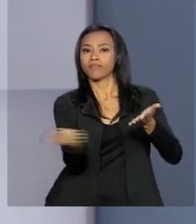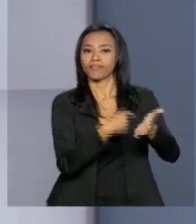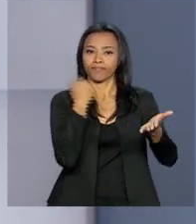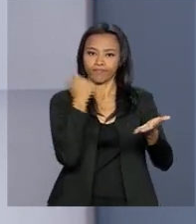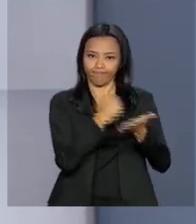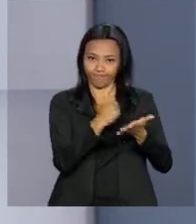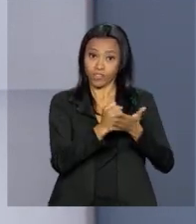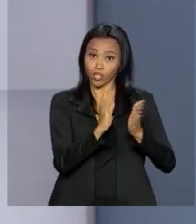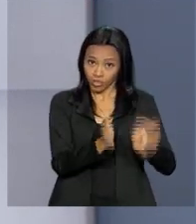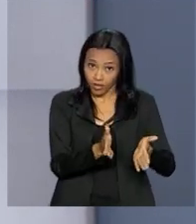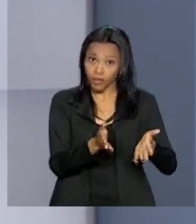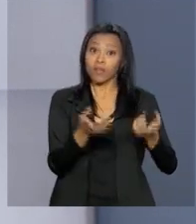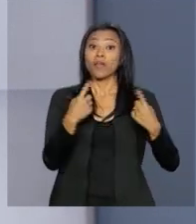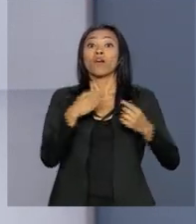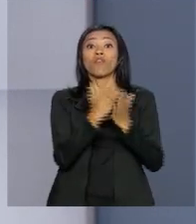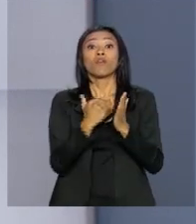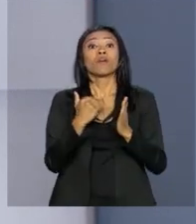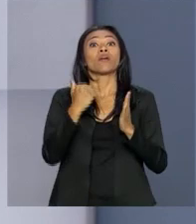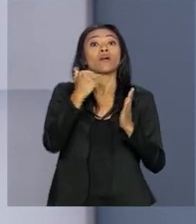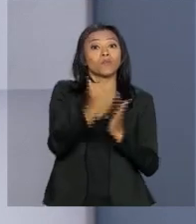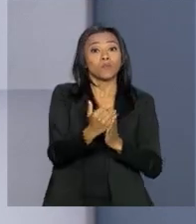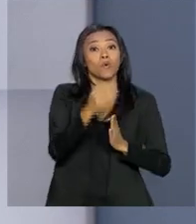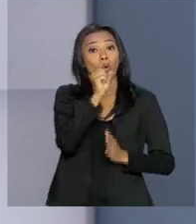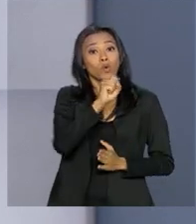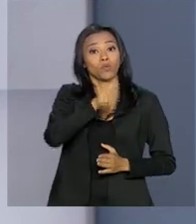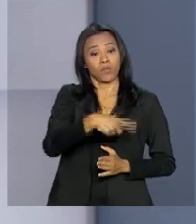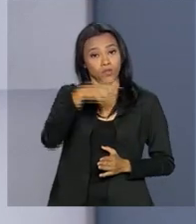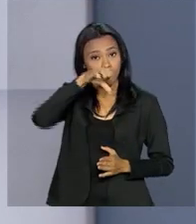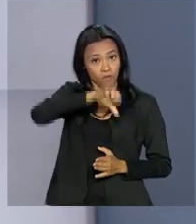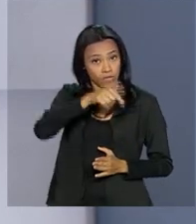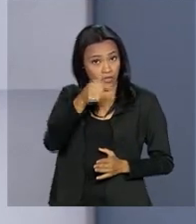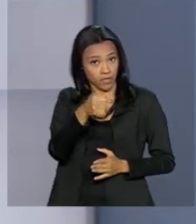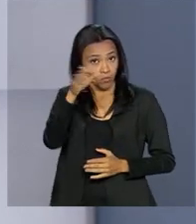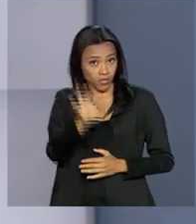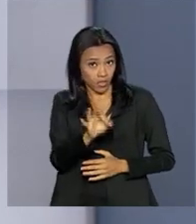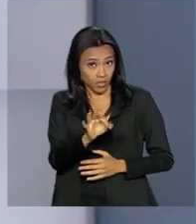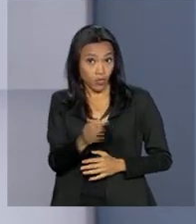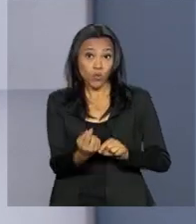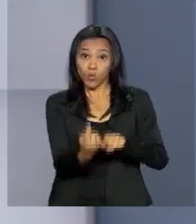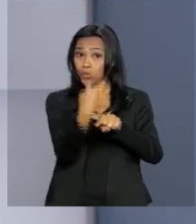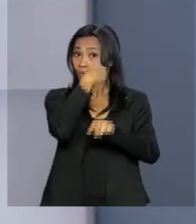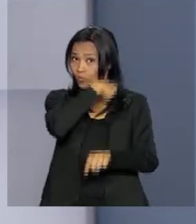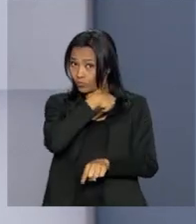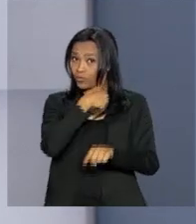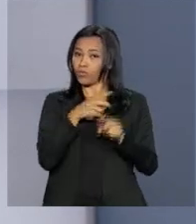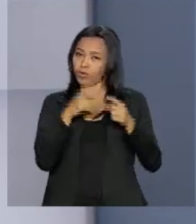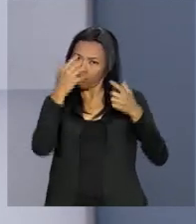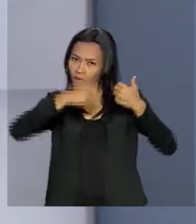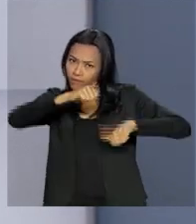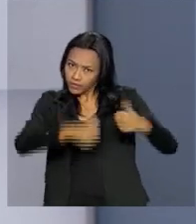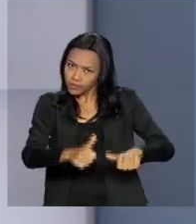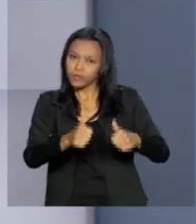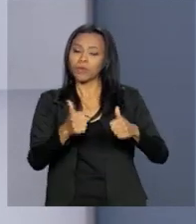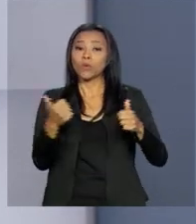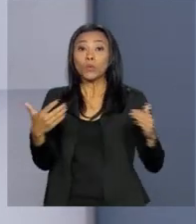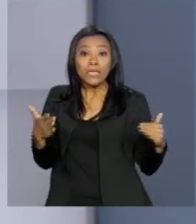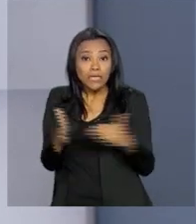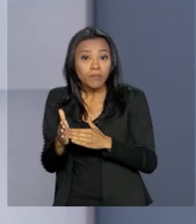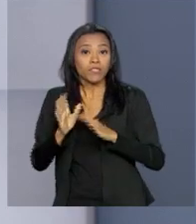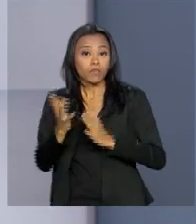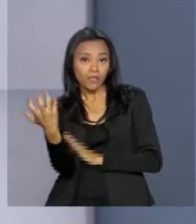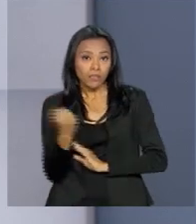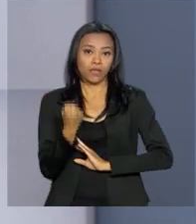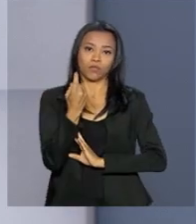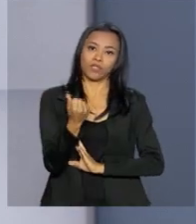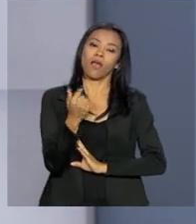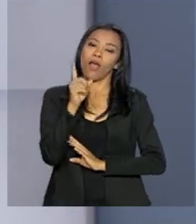em 8,97 por cento de acordo com o último exercício no fundo a data limite para o sac é